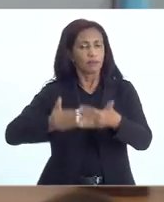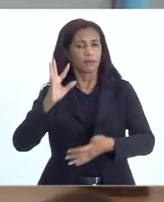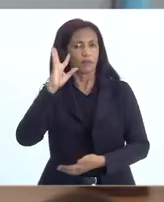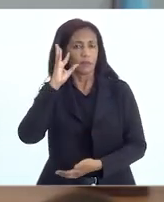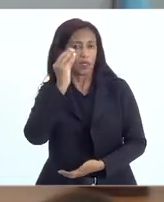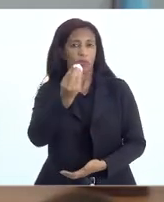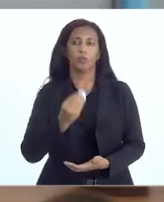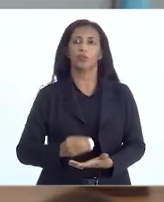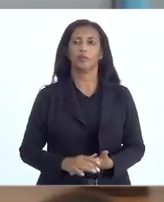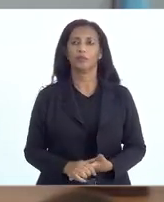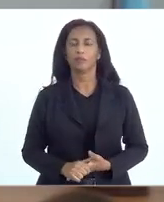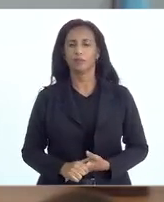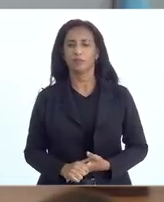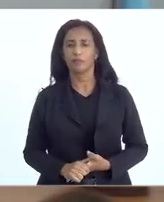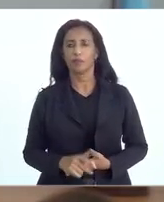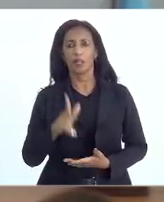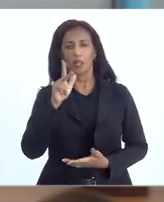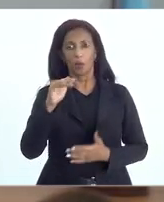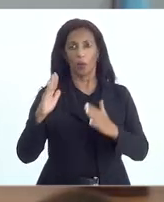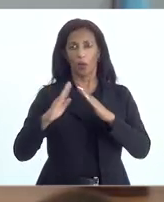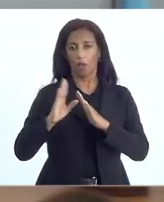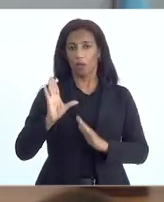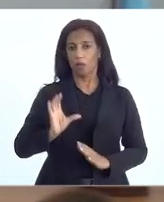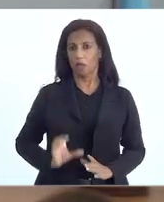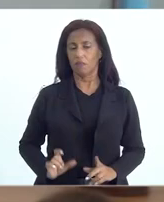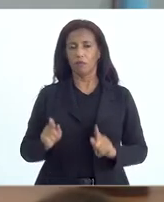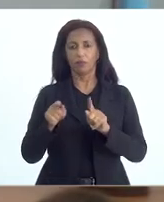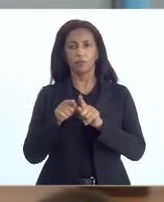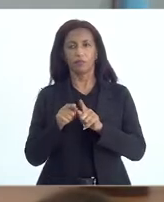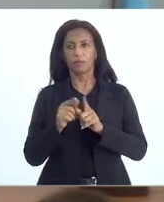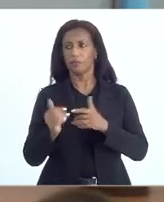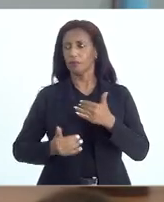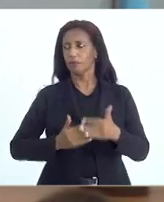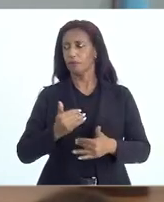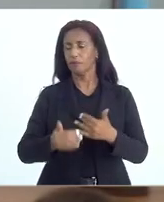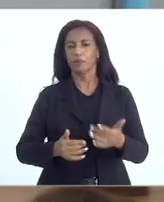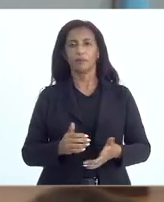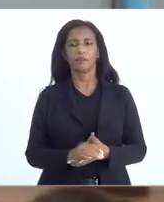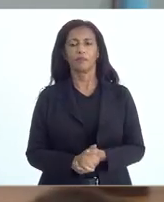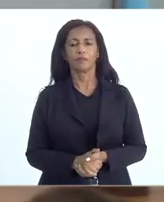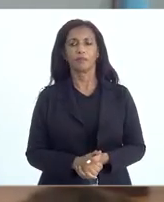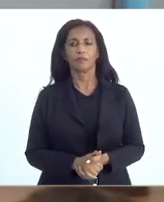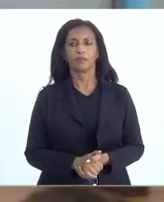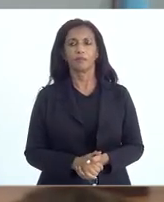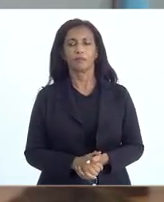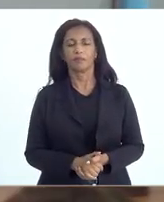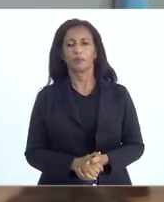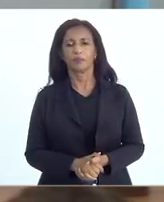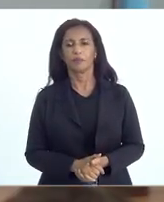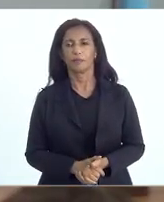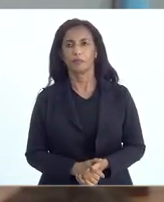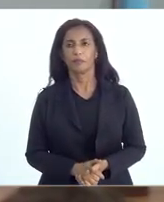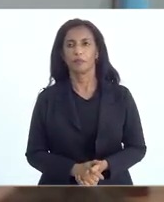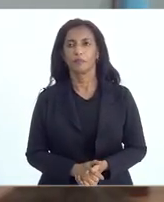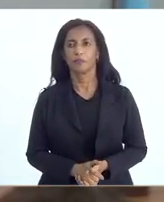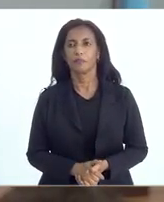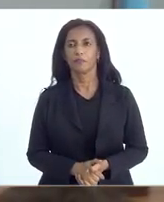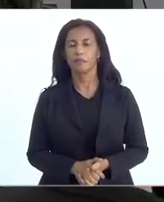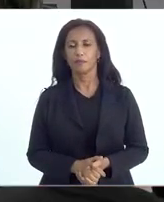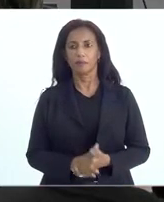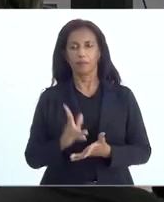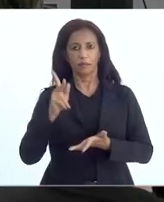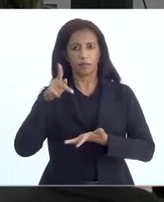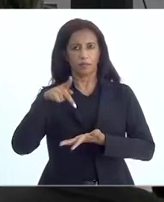isso aqui com a disposição da casa civil também ver se a gente pode avançar nessa questão até porque já tinha uma pré-disposição sinalizada viu Secretário é